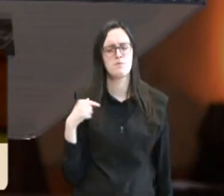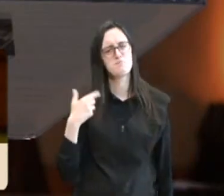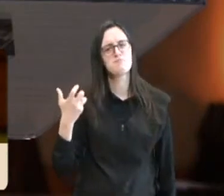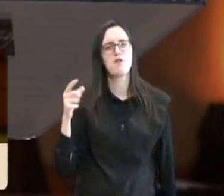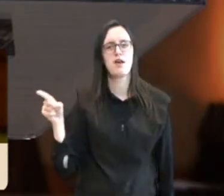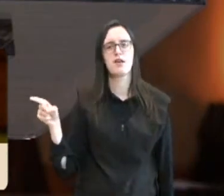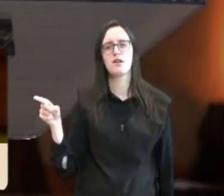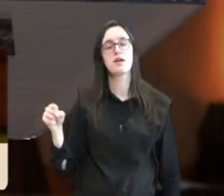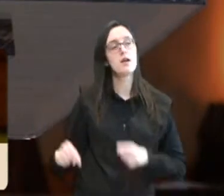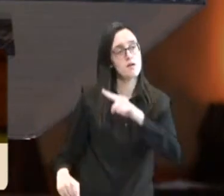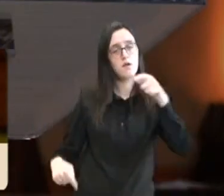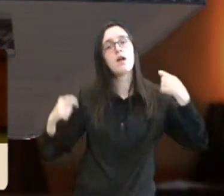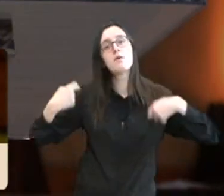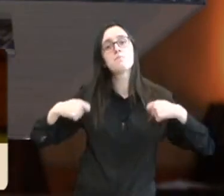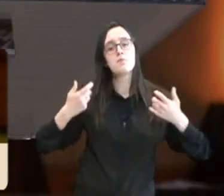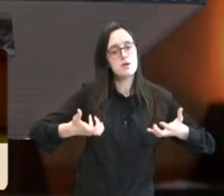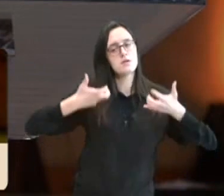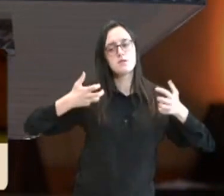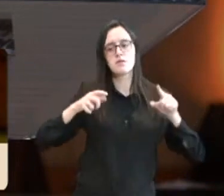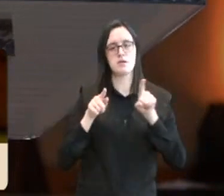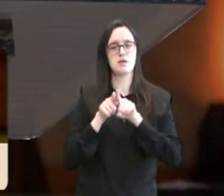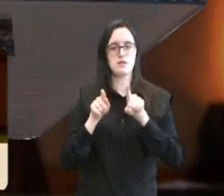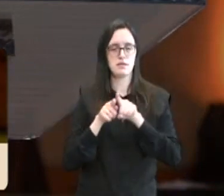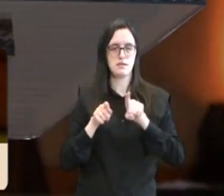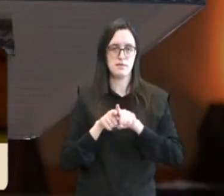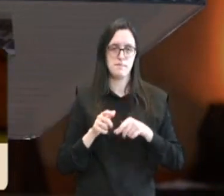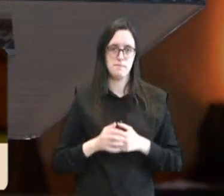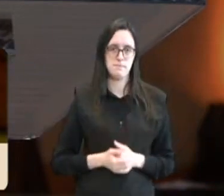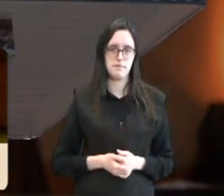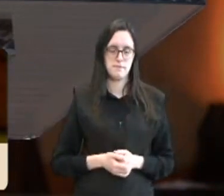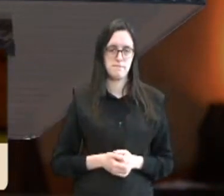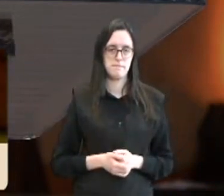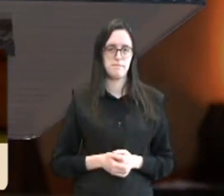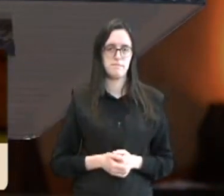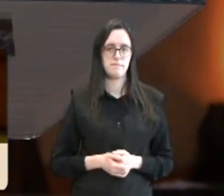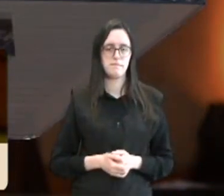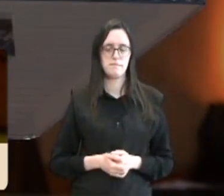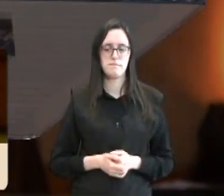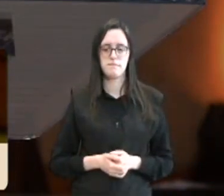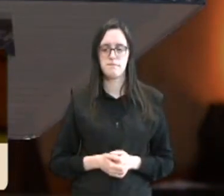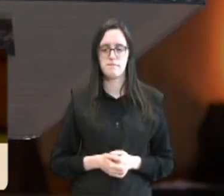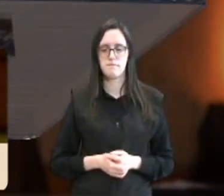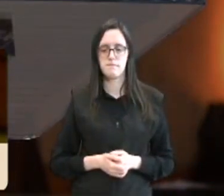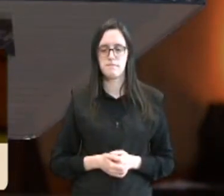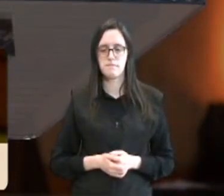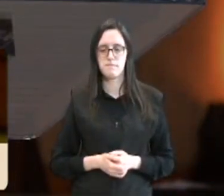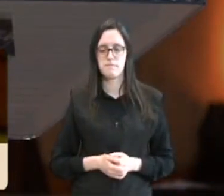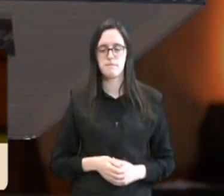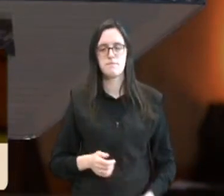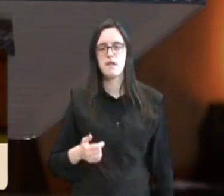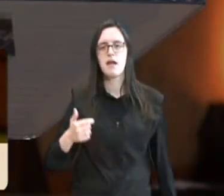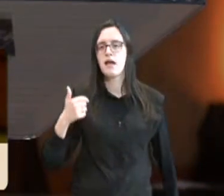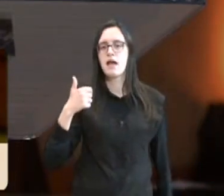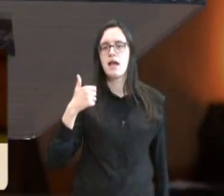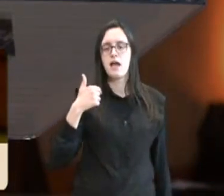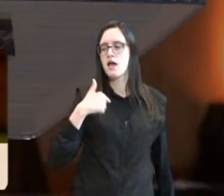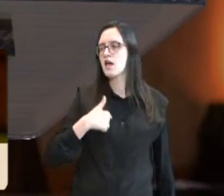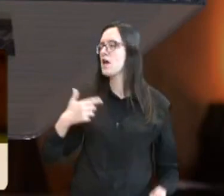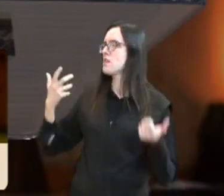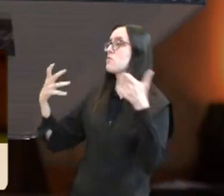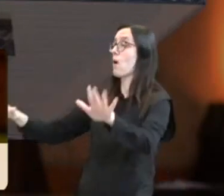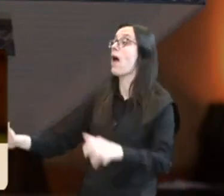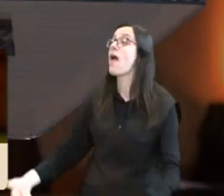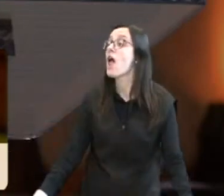que você deve querer ser também. E não querer que a igreja seja, mas que você seja, porque